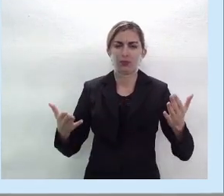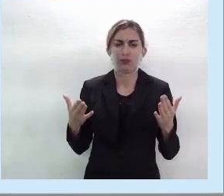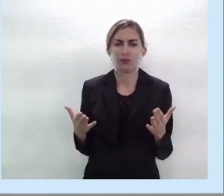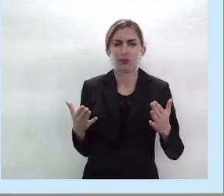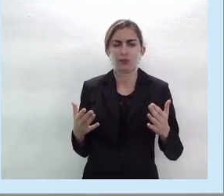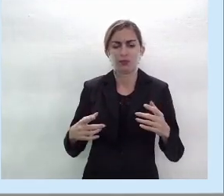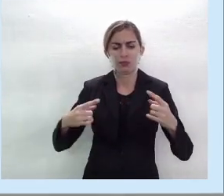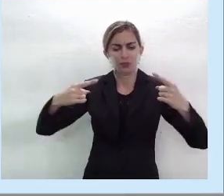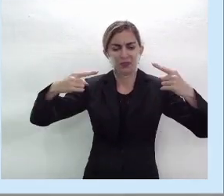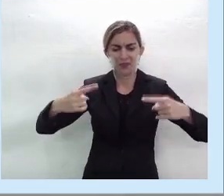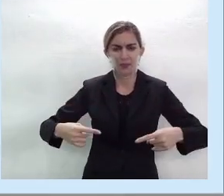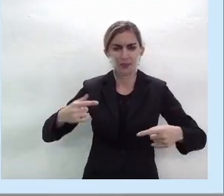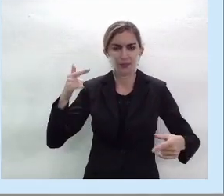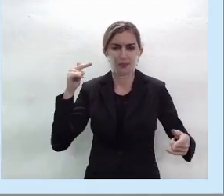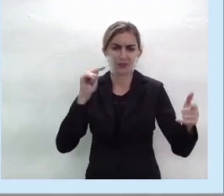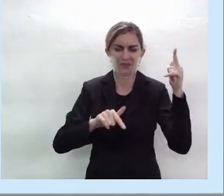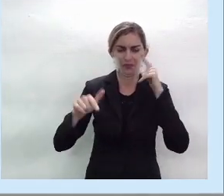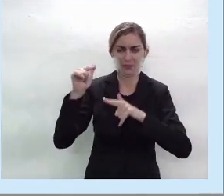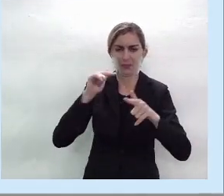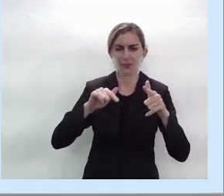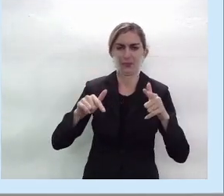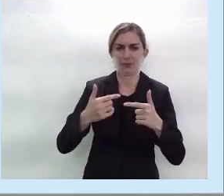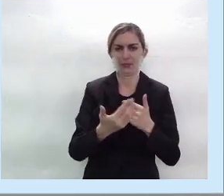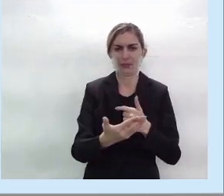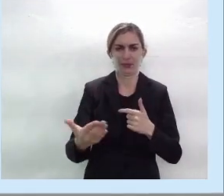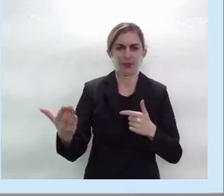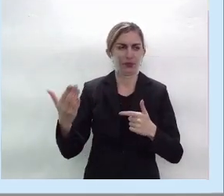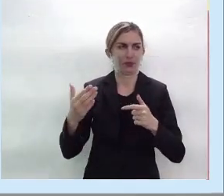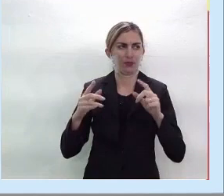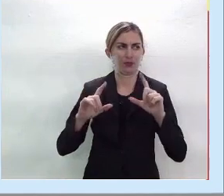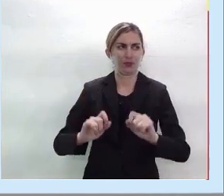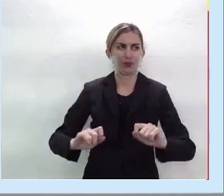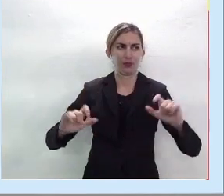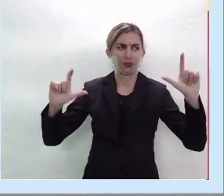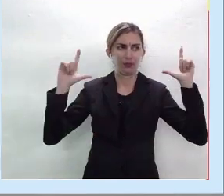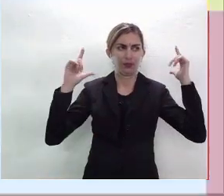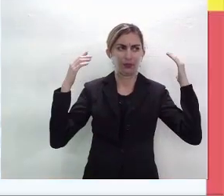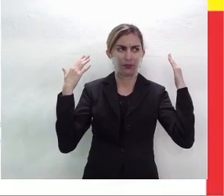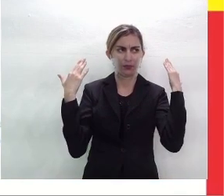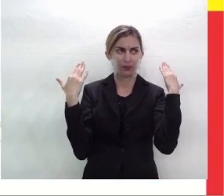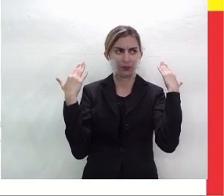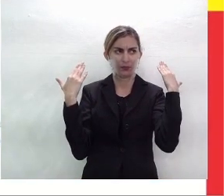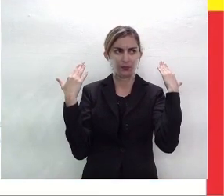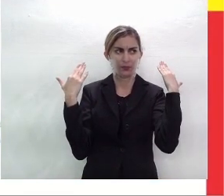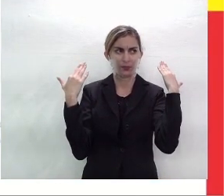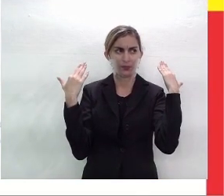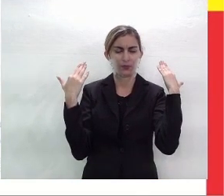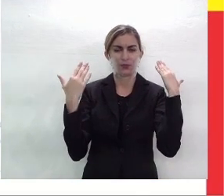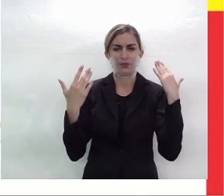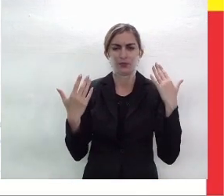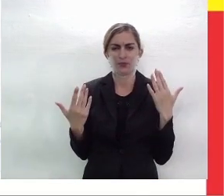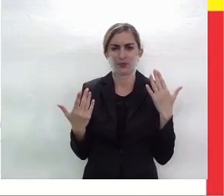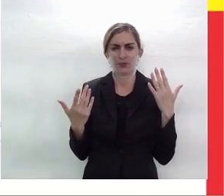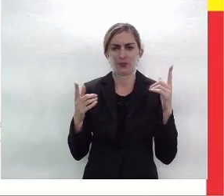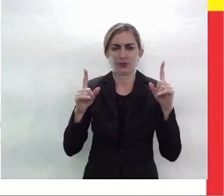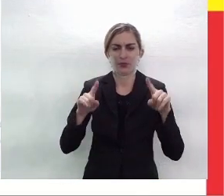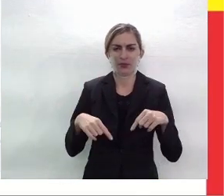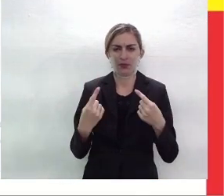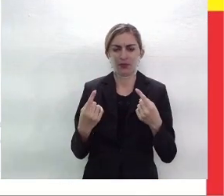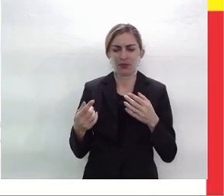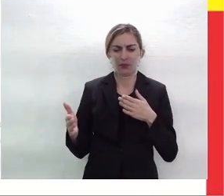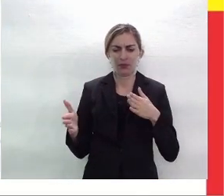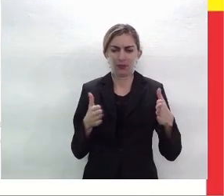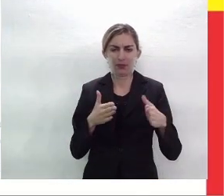brasileira. E aí, o jiu-jitsu ganha o mundo. Nessa imagem que aparece para vocês, é um camp, né,